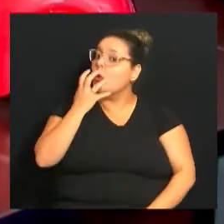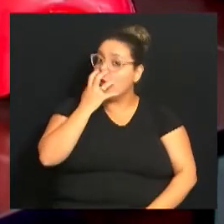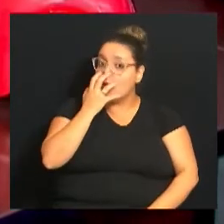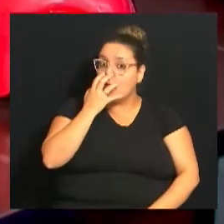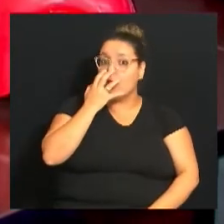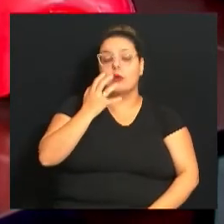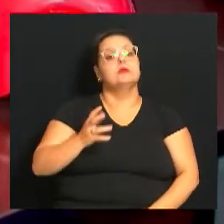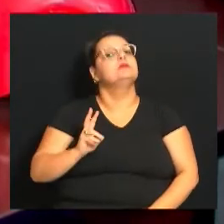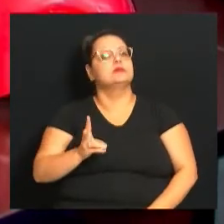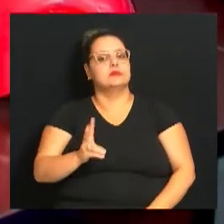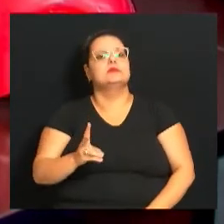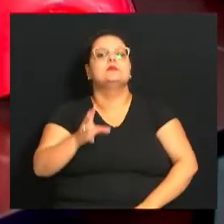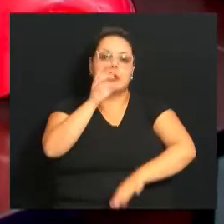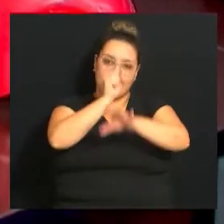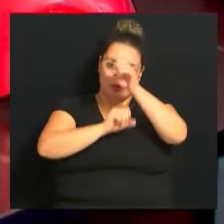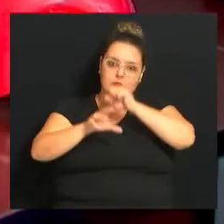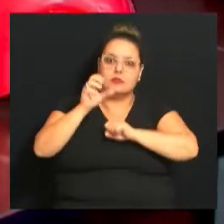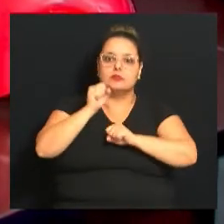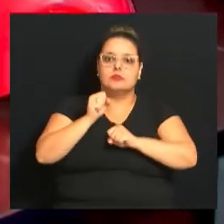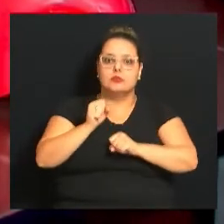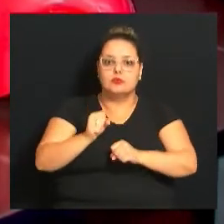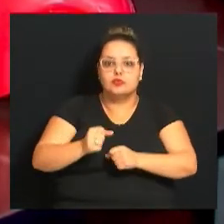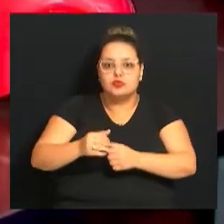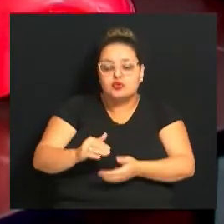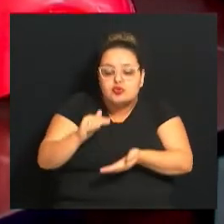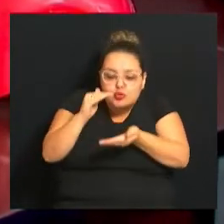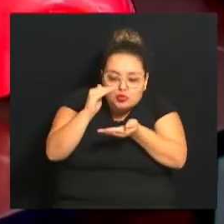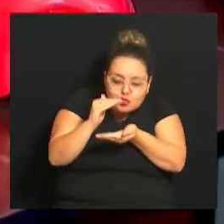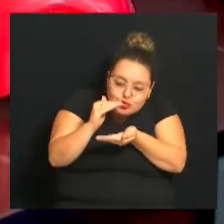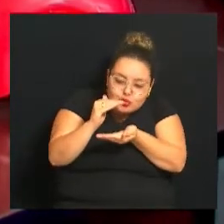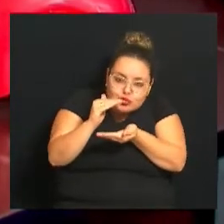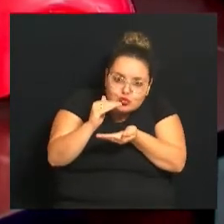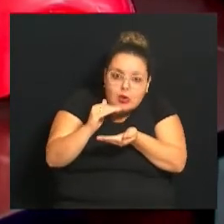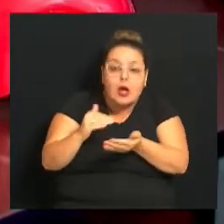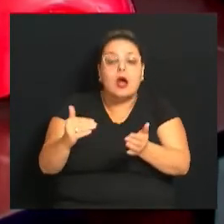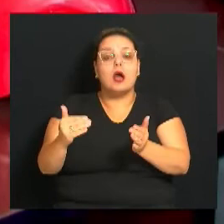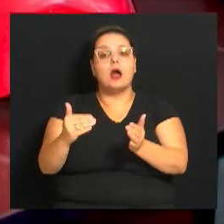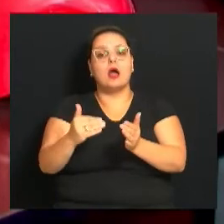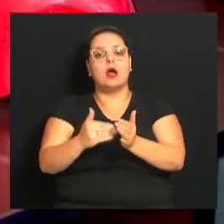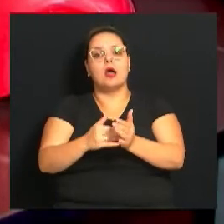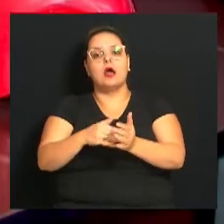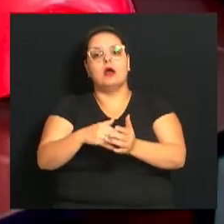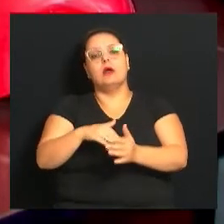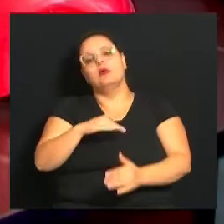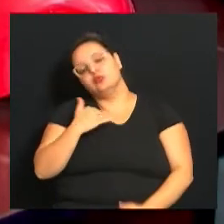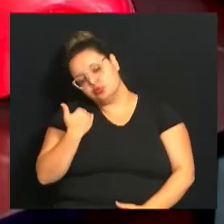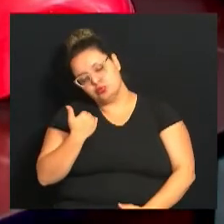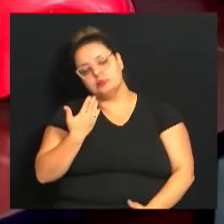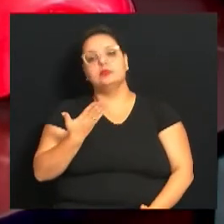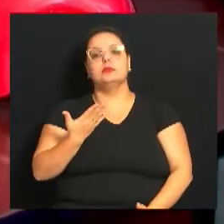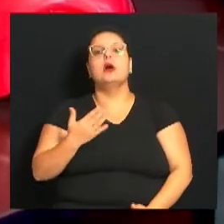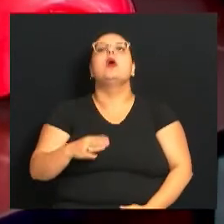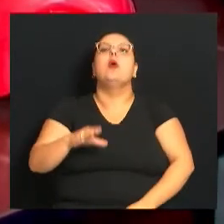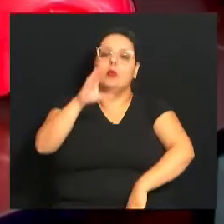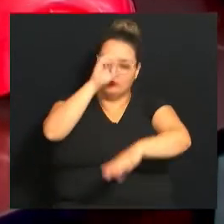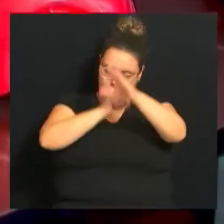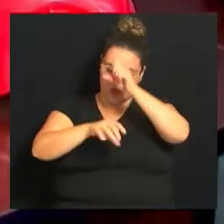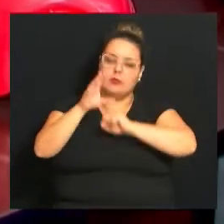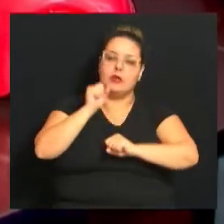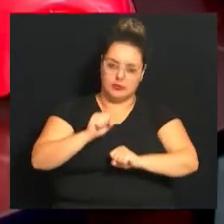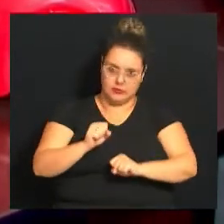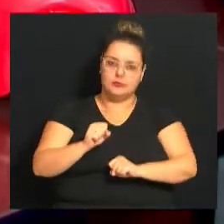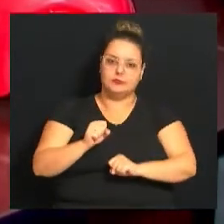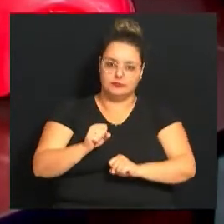aprendendo. O cachorro, desde filhote até o último suspiro de vida dele, ele nasce e morre aprendendo. Então, assim, é